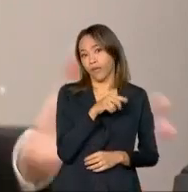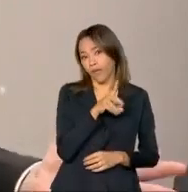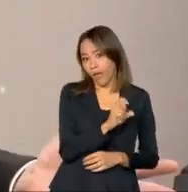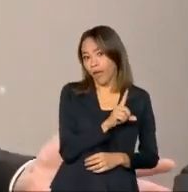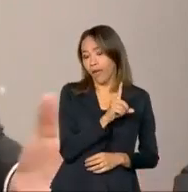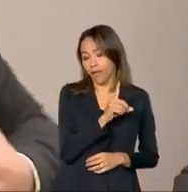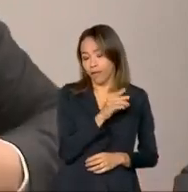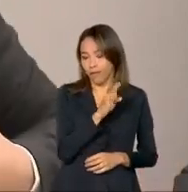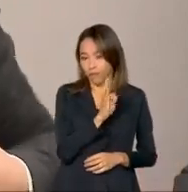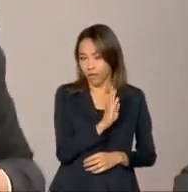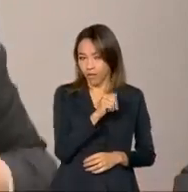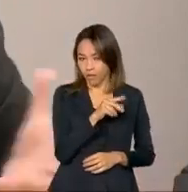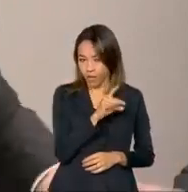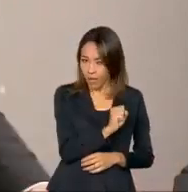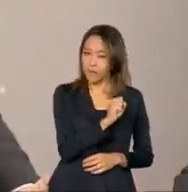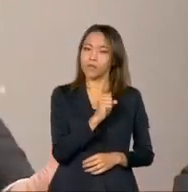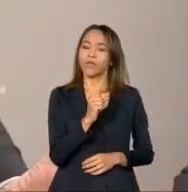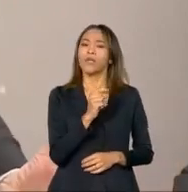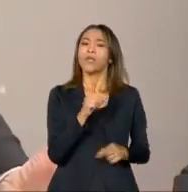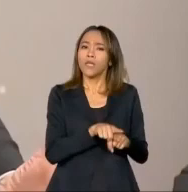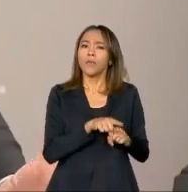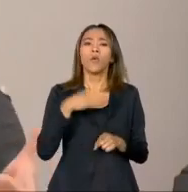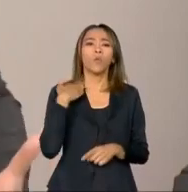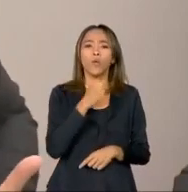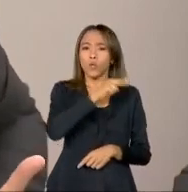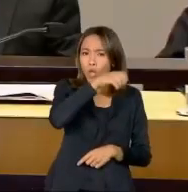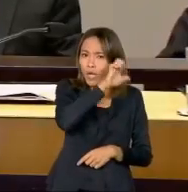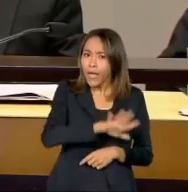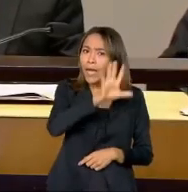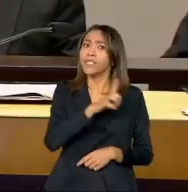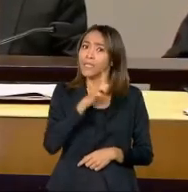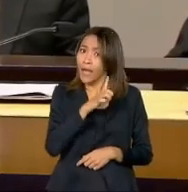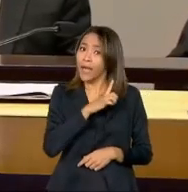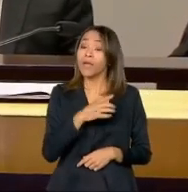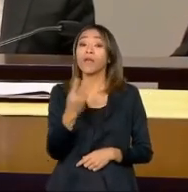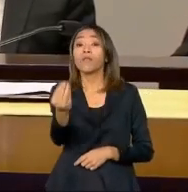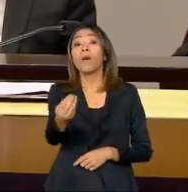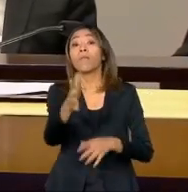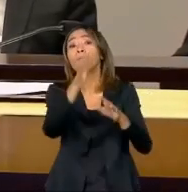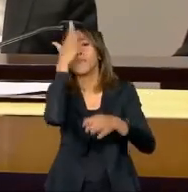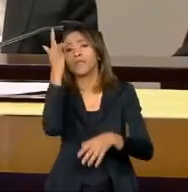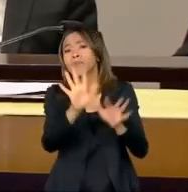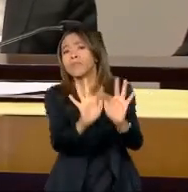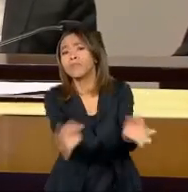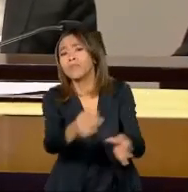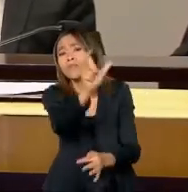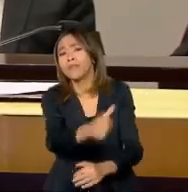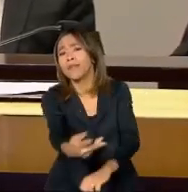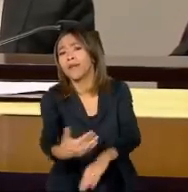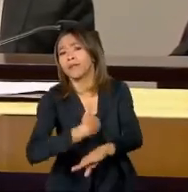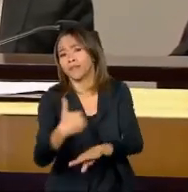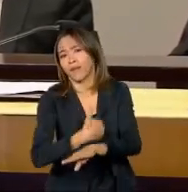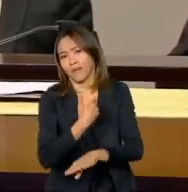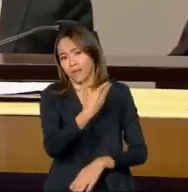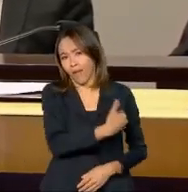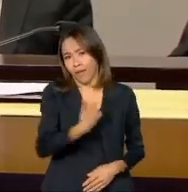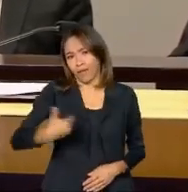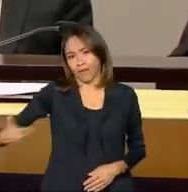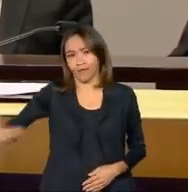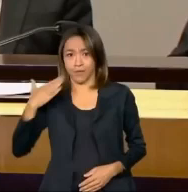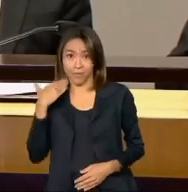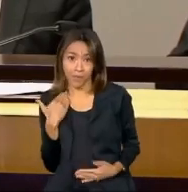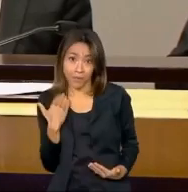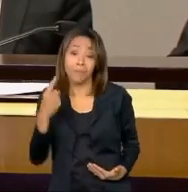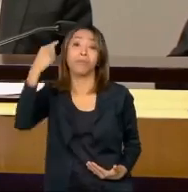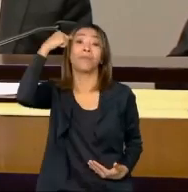Mas, sinceramente, assim, qual é a pessoa mais humilde que tem acesso a ir lá no Banco do Brasil falar com o gerente do Banco do Brasil? Imagine o BNDES, se